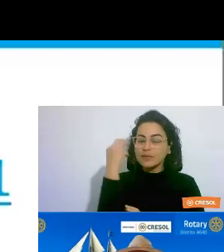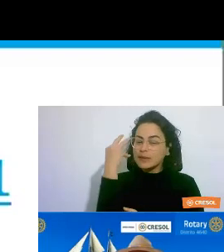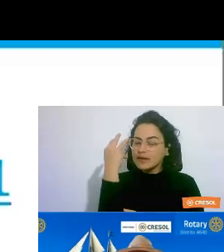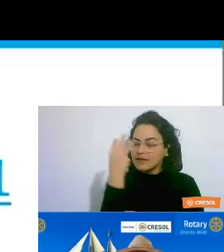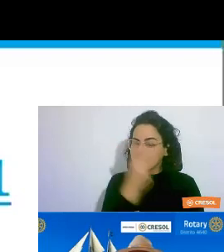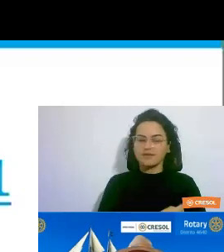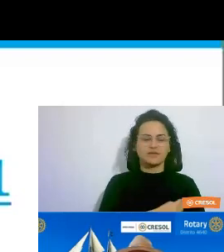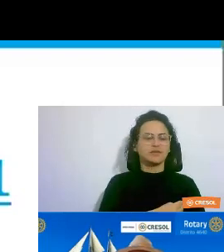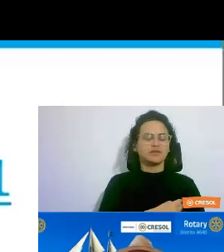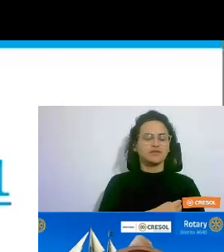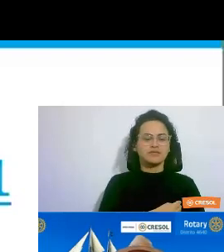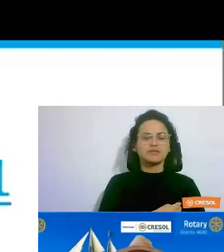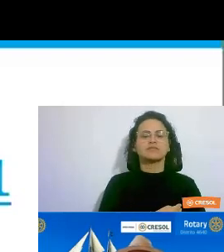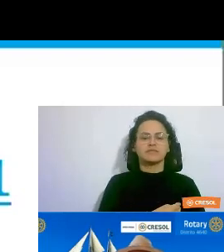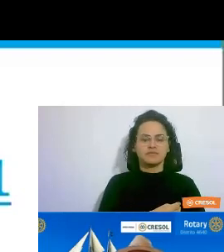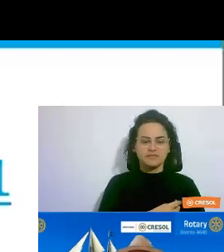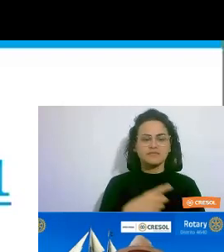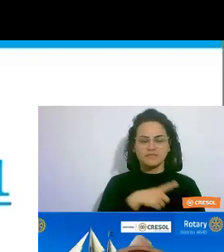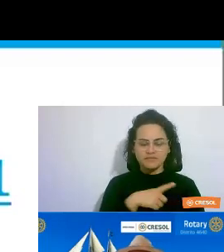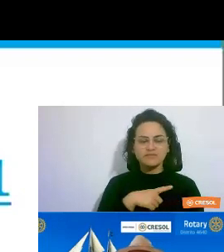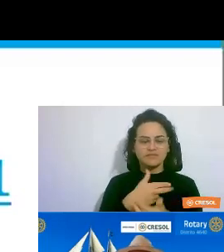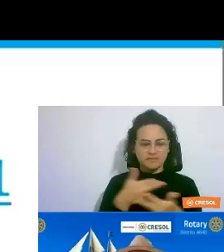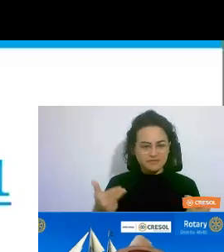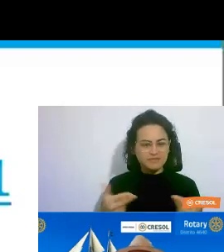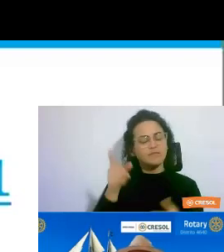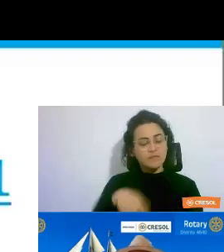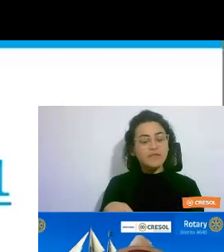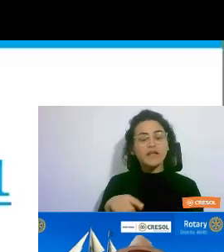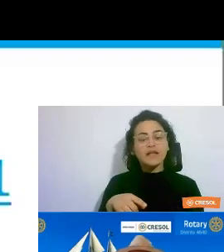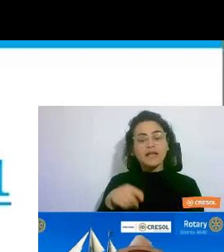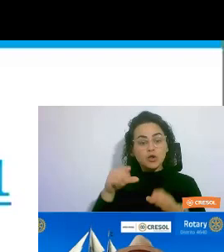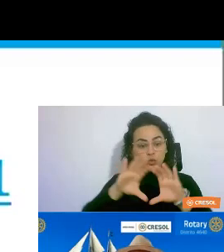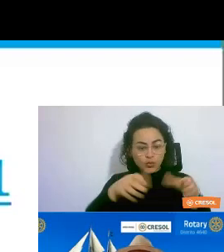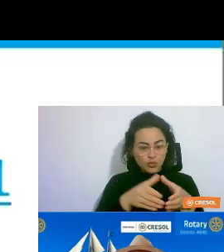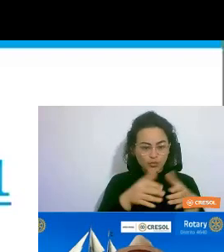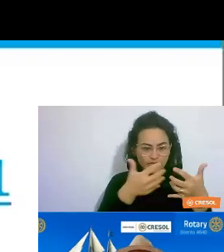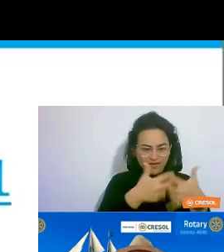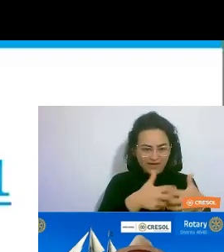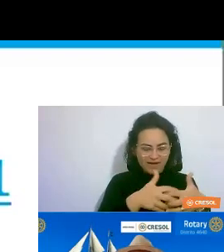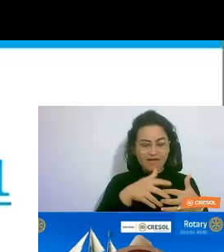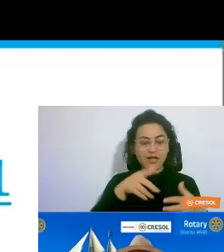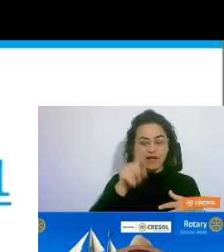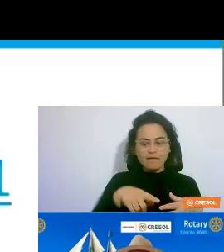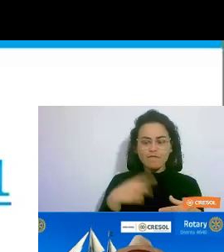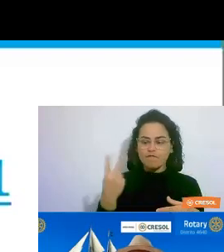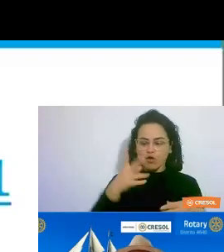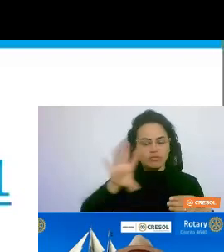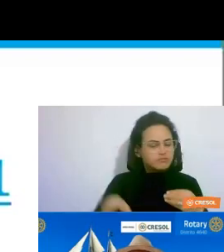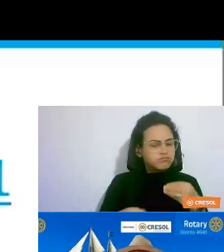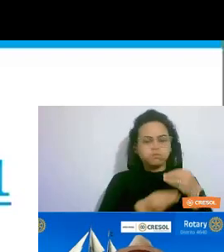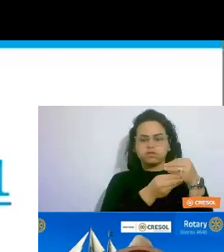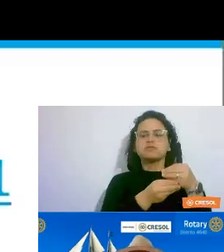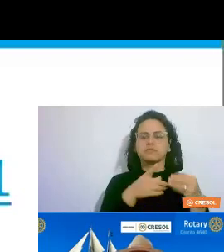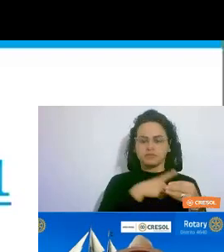quase todos os clubes agregaram valor e é por isso que se tornam projetos muito